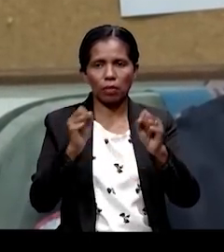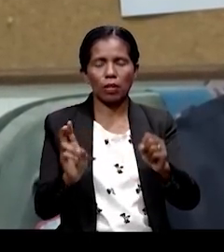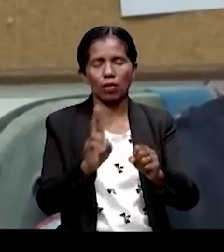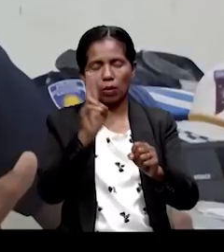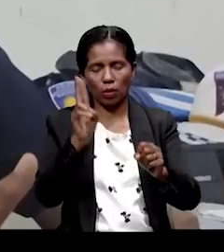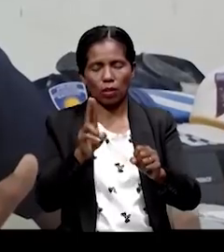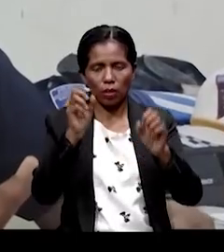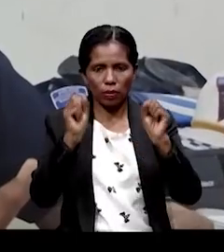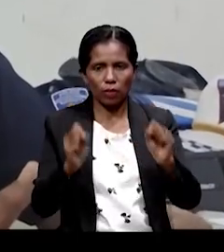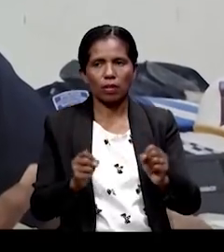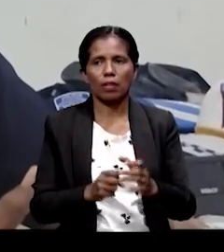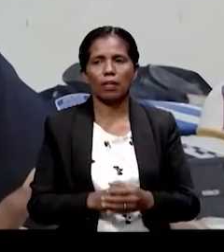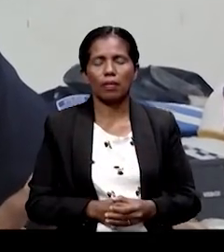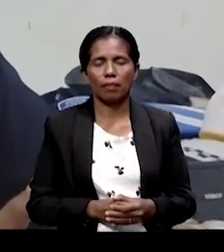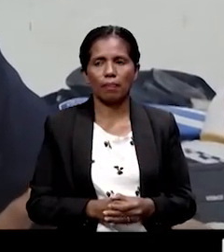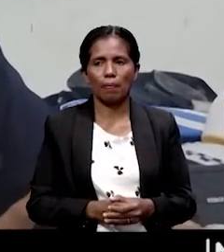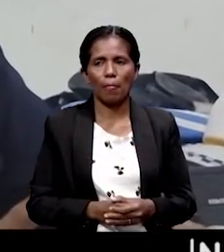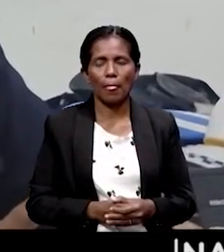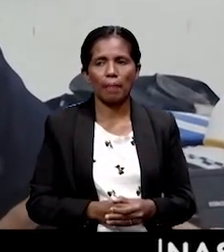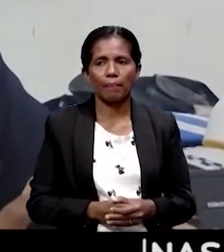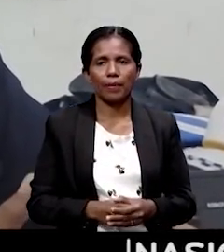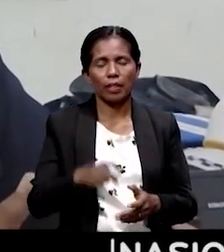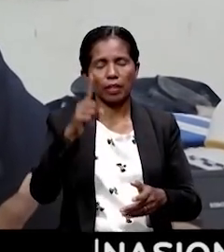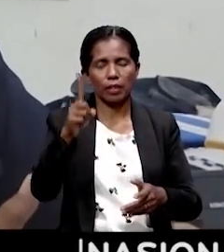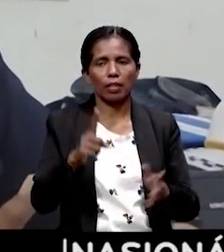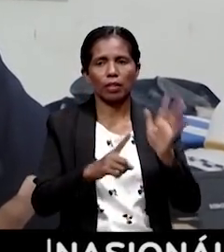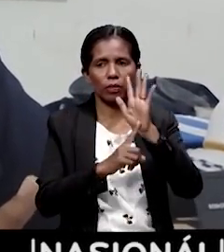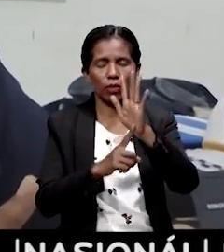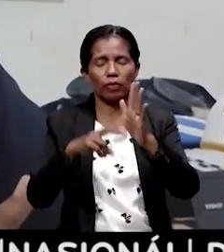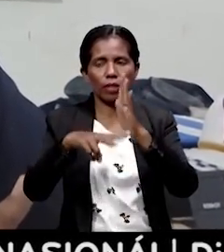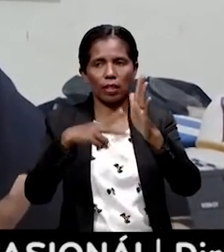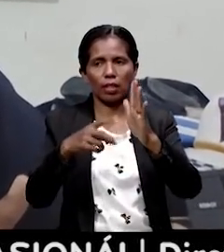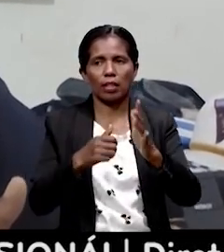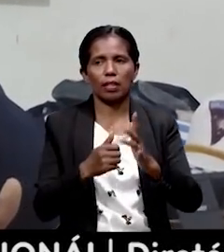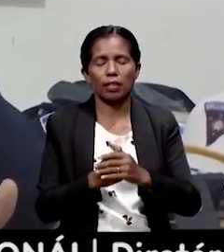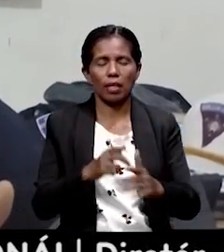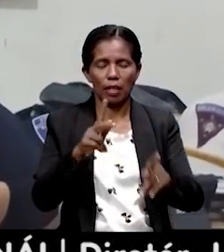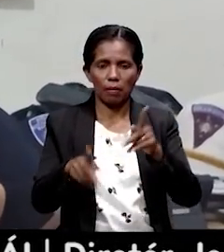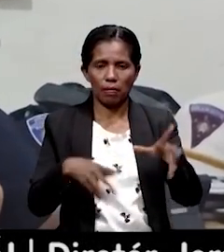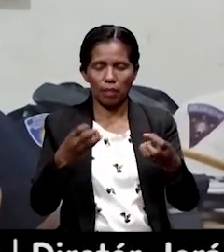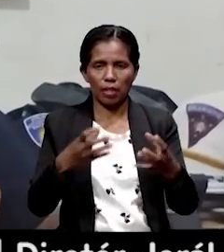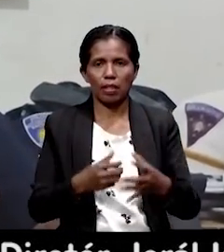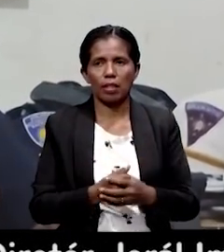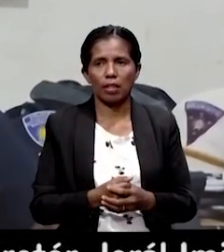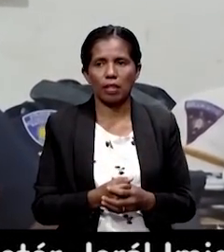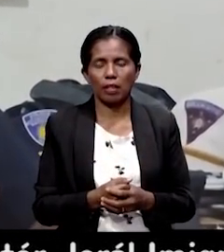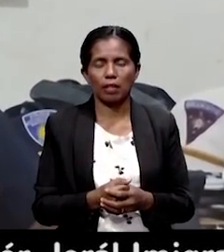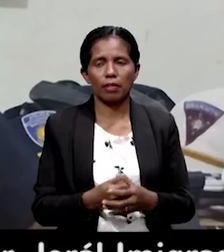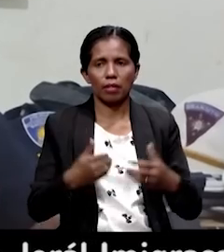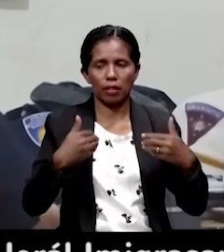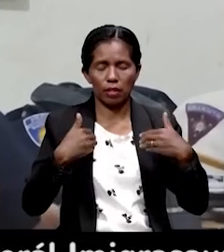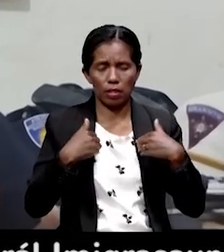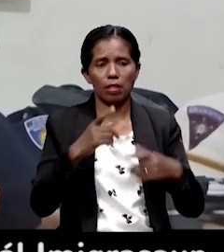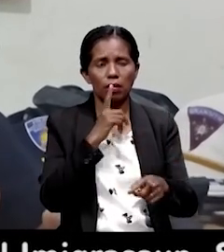onde atua. Vídeo si na mesma coin viral TV si a comunidade nele kata pode mesmo acontece